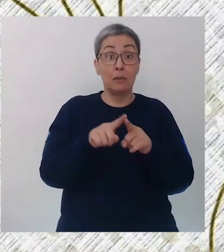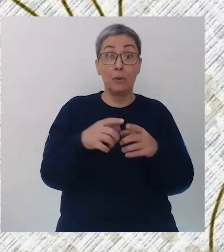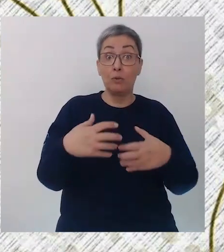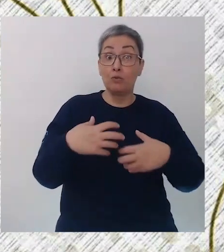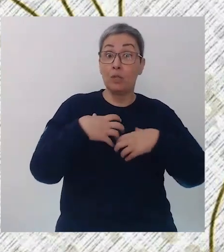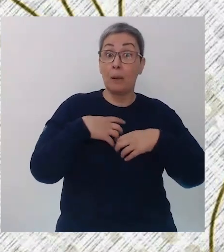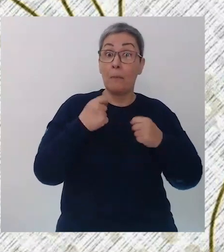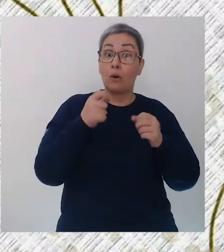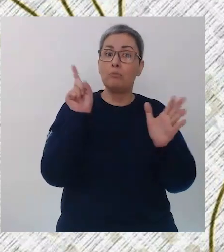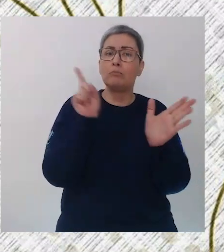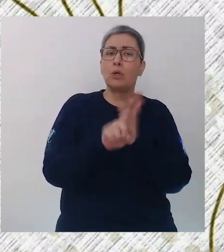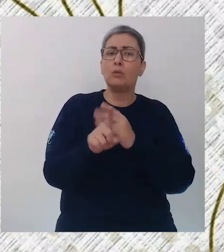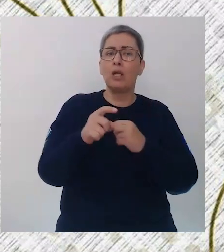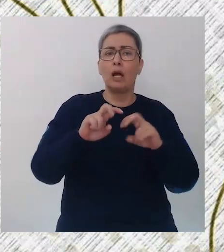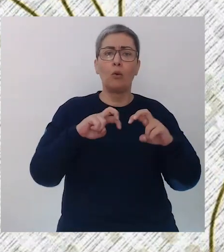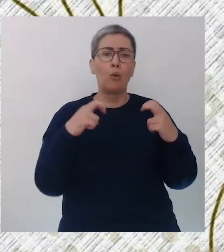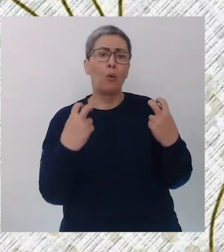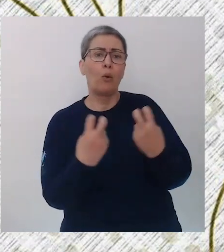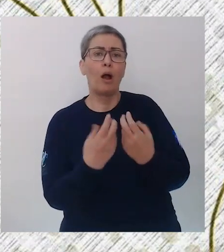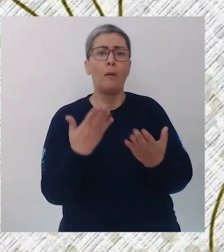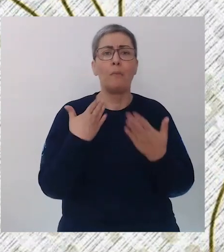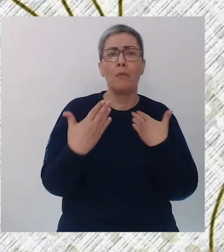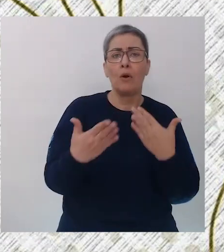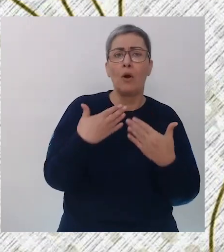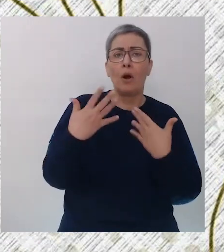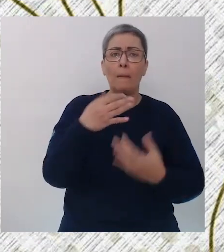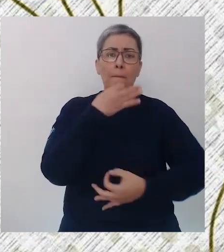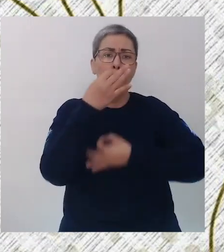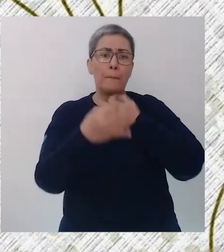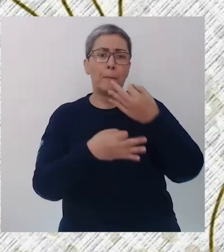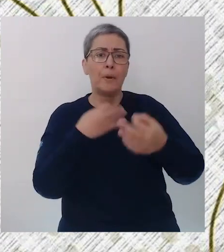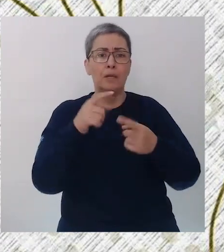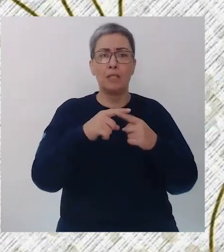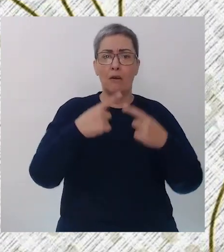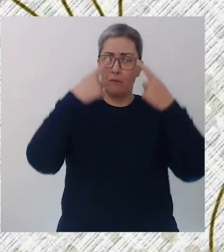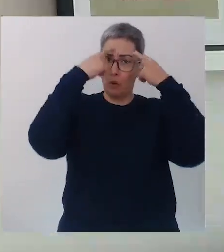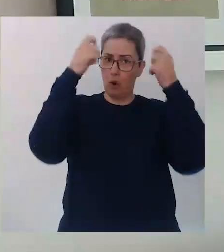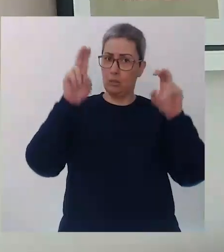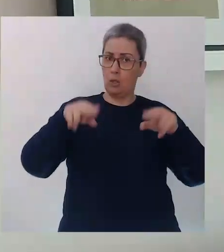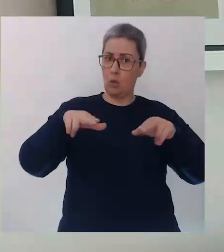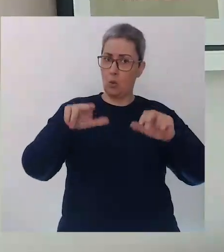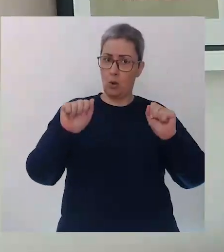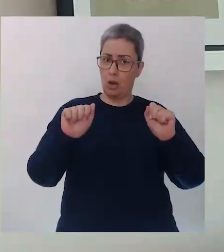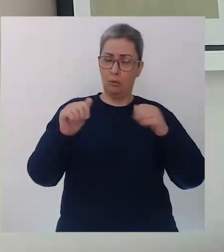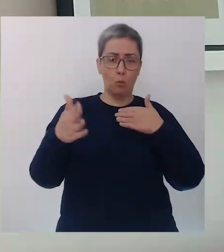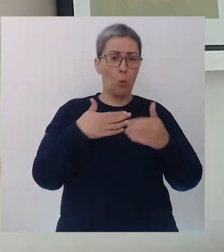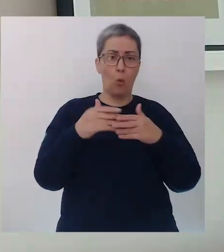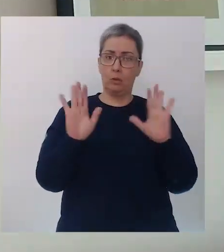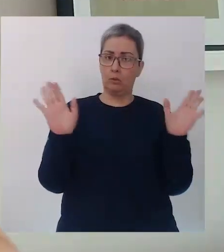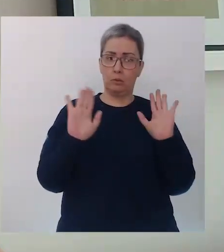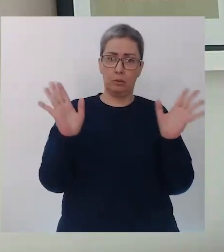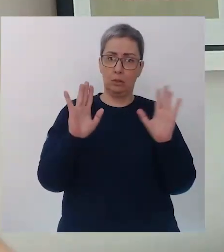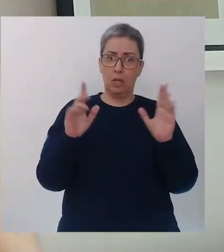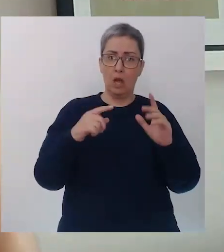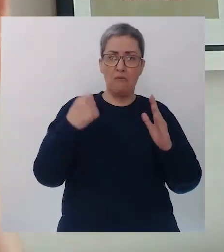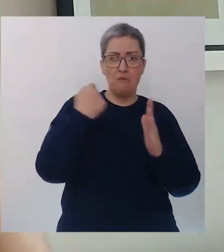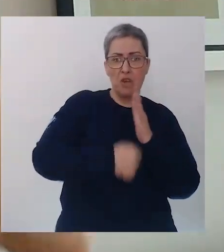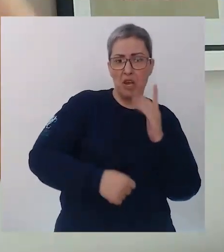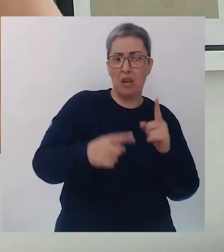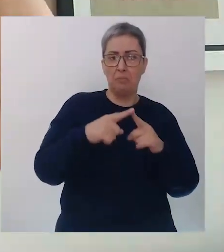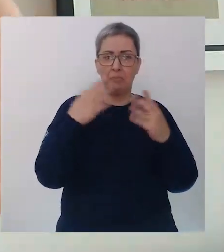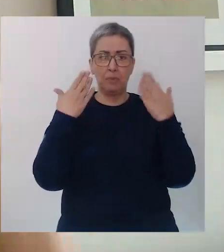forma vocês podem questioná-los em roda de conversa, usando argumentos e não violência. Seja ela de qualquer tipo, tá? Violência física